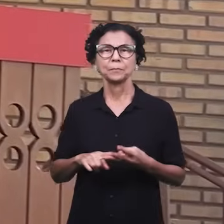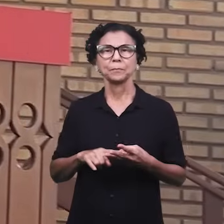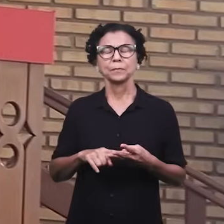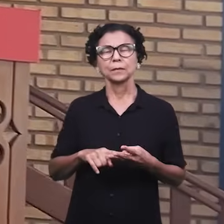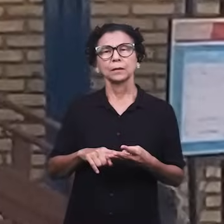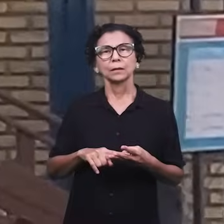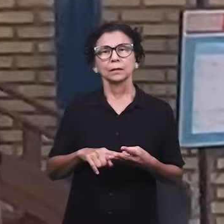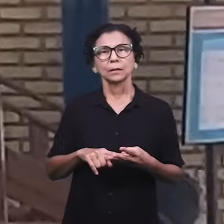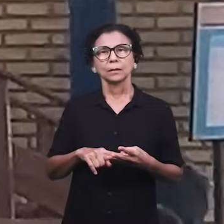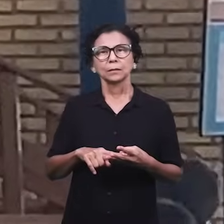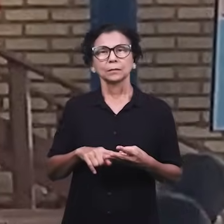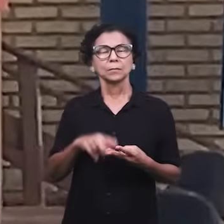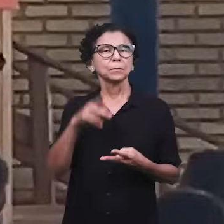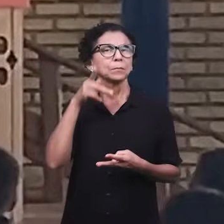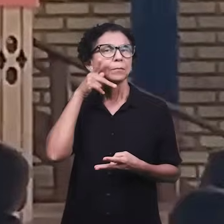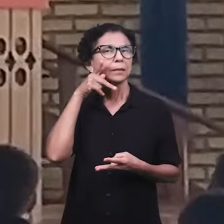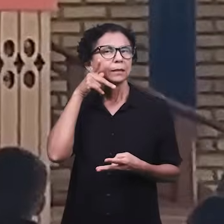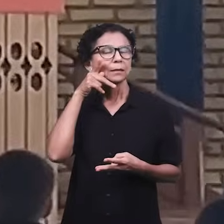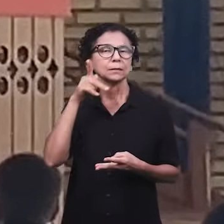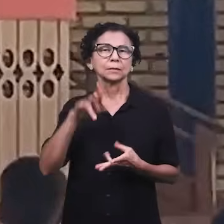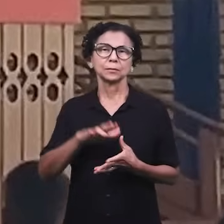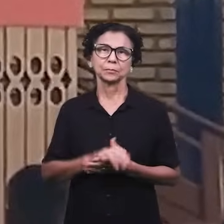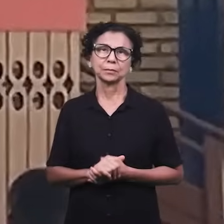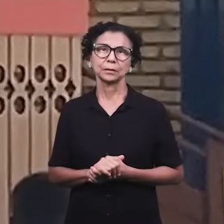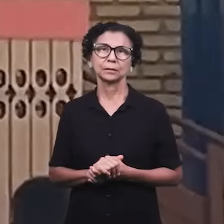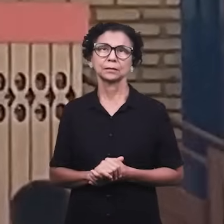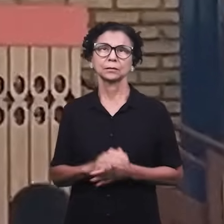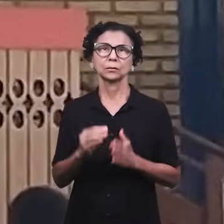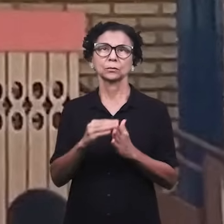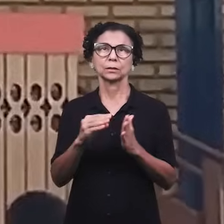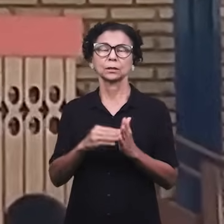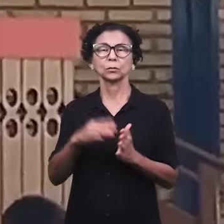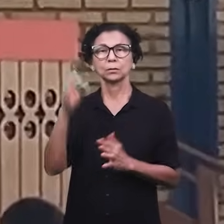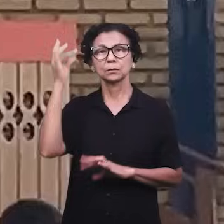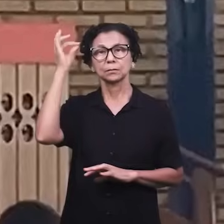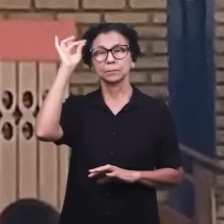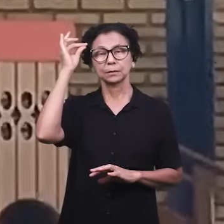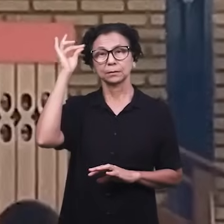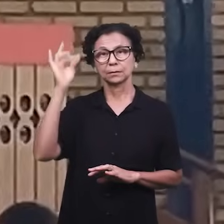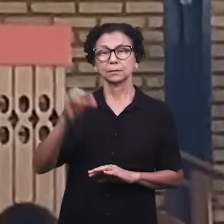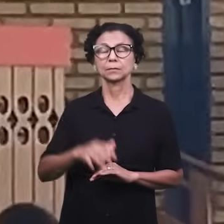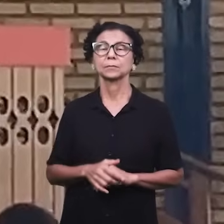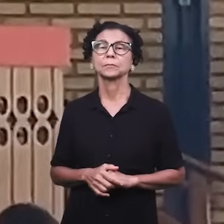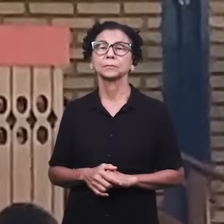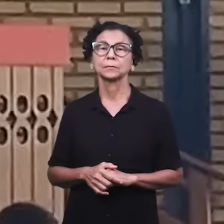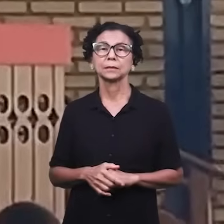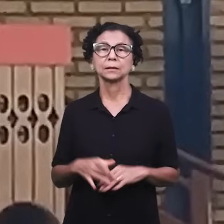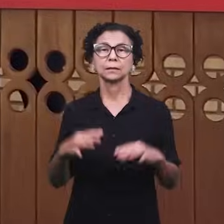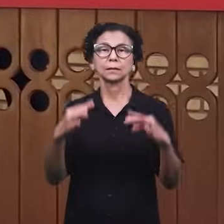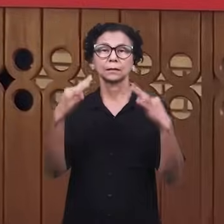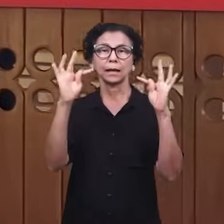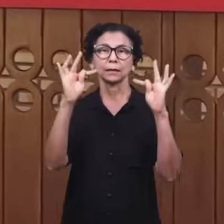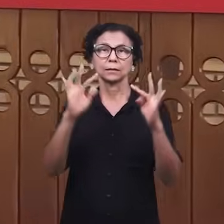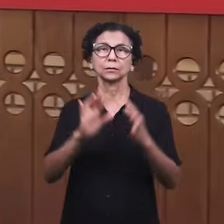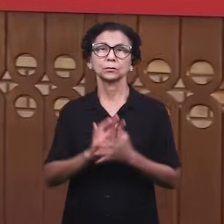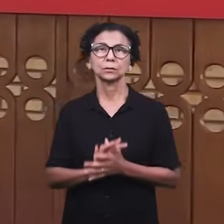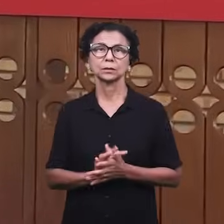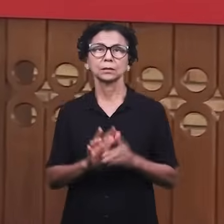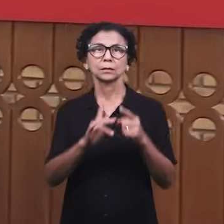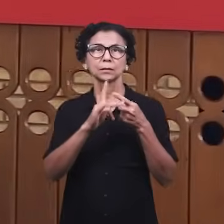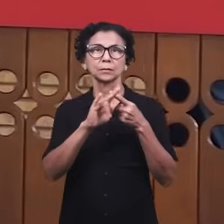Paraíba. Durante todo o dia foram ministradas aulas com conteúdo espiritual e aspectos técnicos para aperfeiçoar